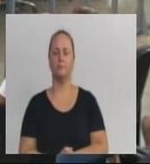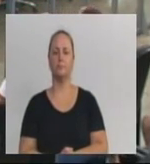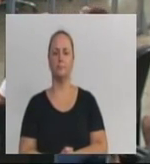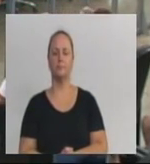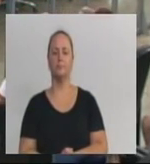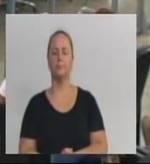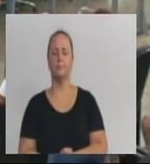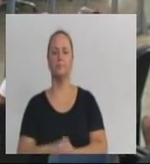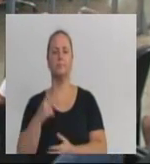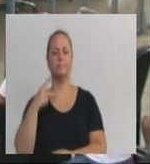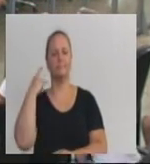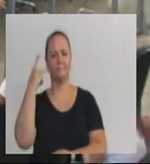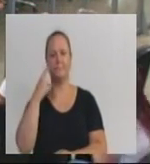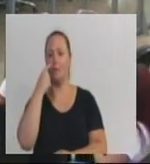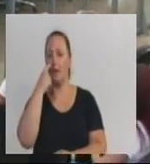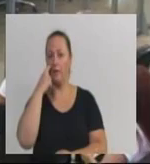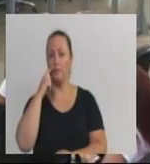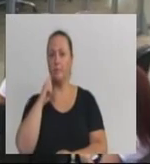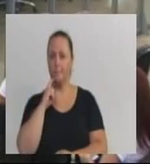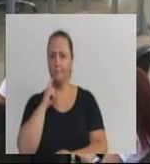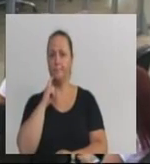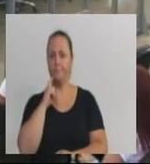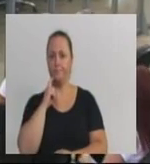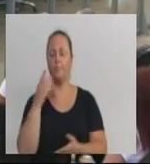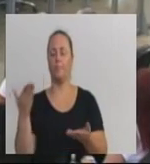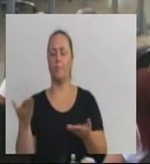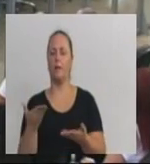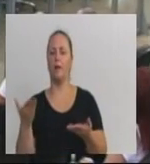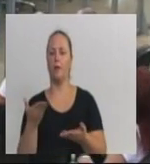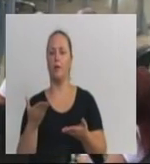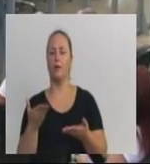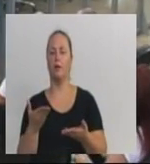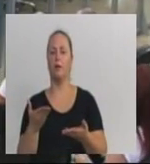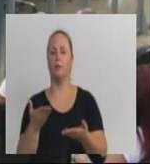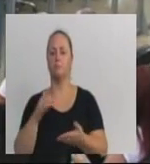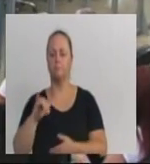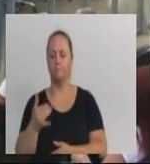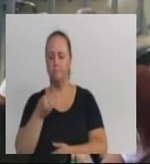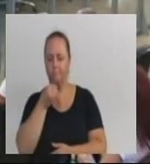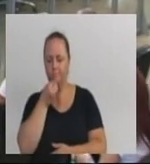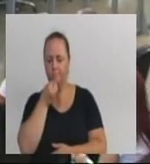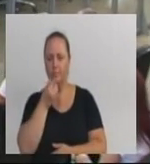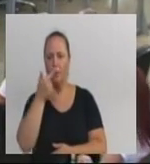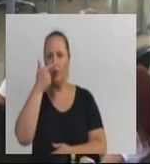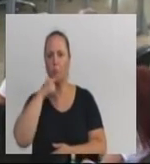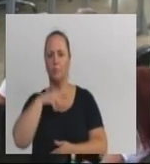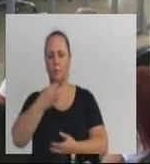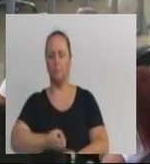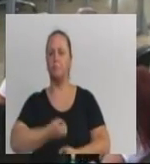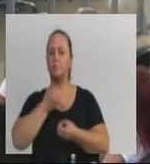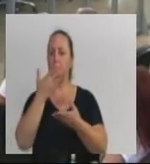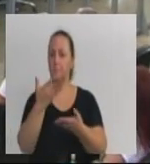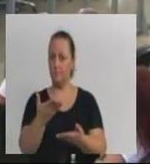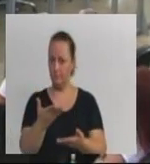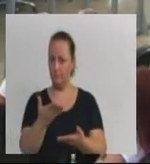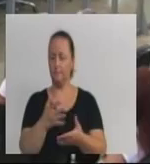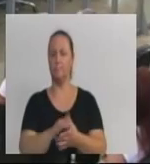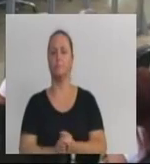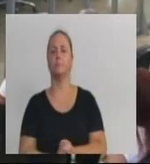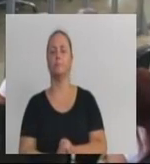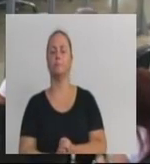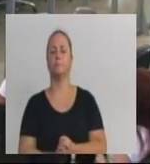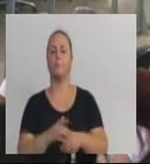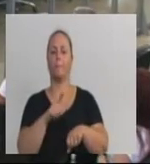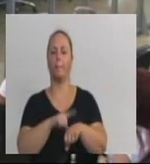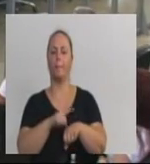Vereador Fábio Fiedler, Vossa Excelência tem a oportunidade agora de fazer o seu pronunciamento e dispõe do tempo